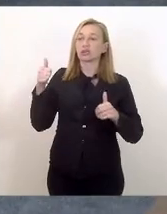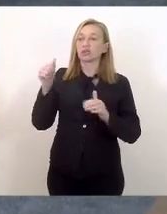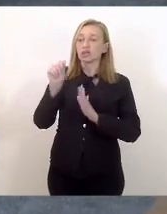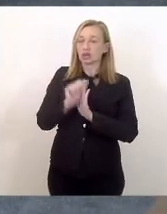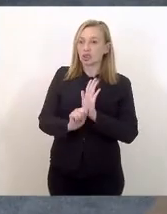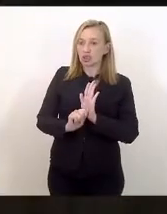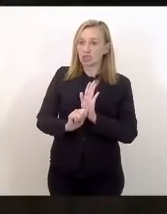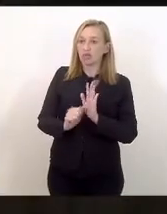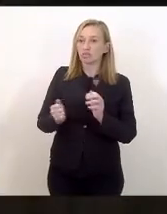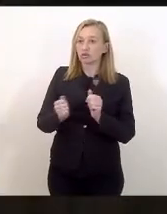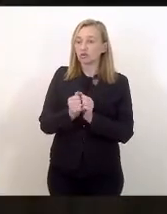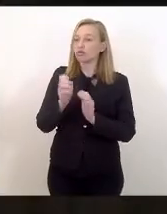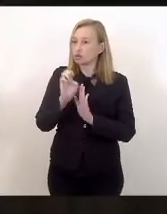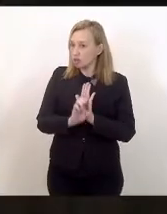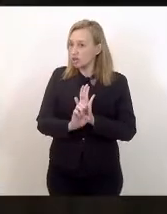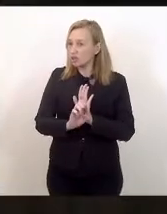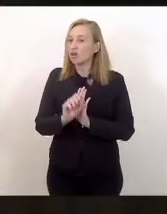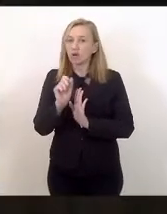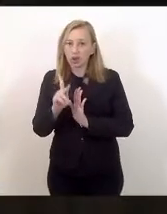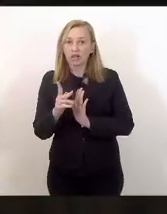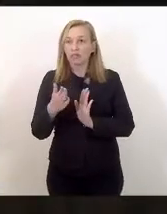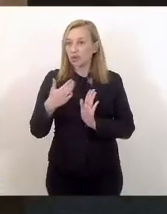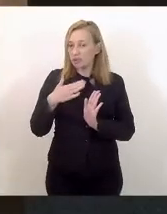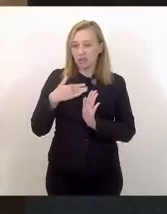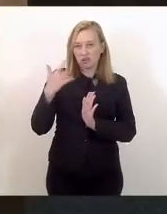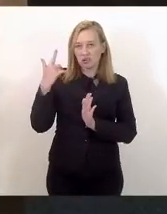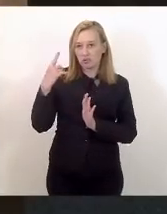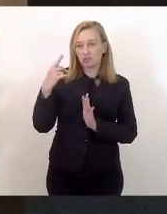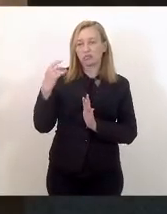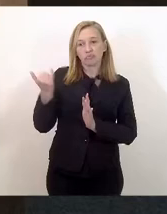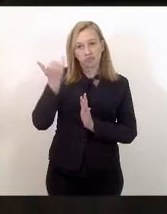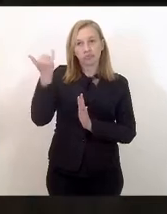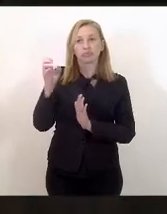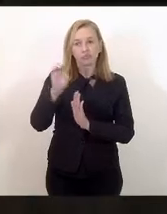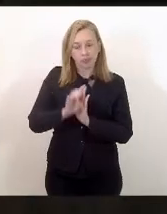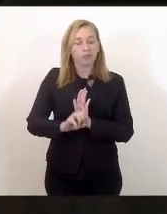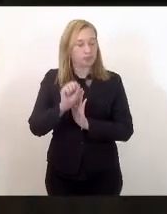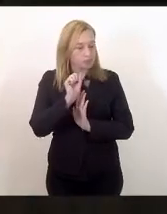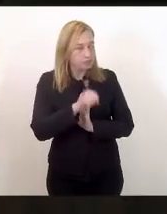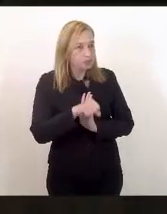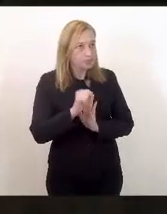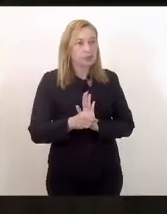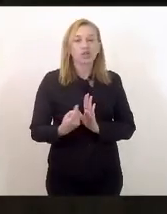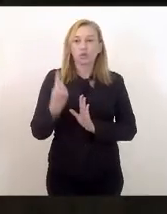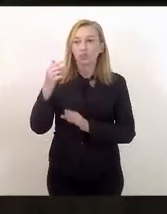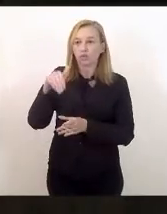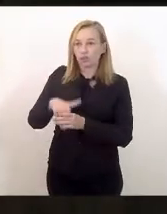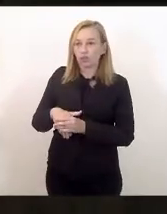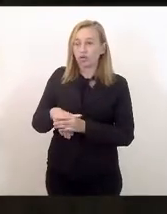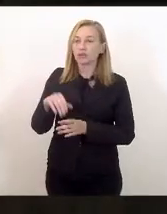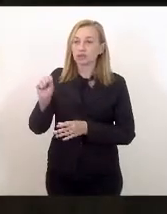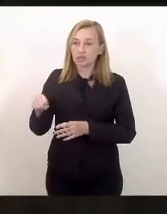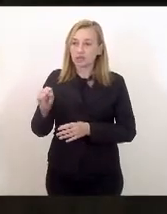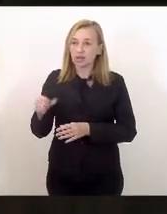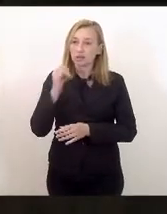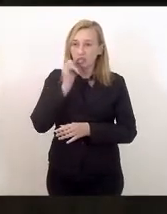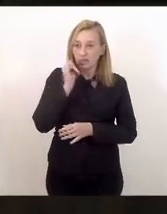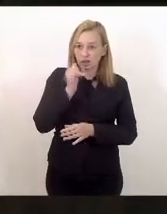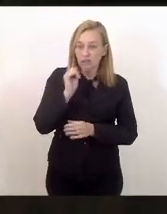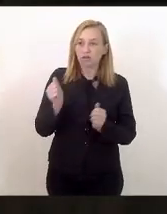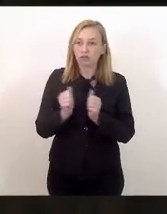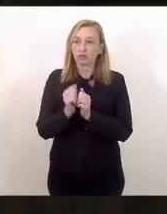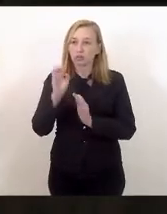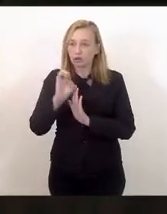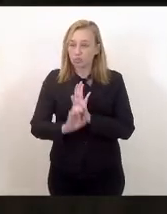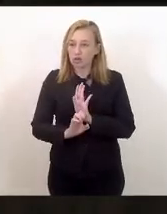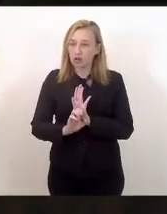Emendas. Esse é importante para mim, é a emendas. Sim, sim, com emendas. Então tem um voto favorável com, do relator e um voto favorável com emendas.